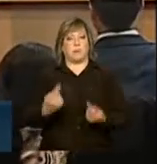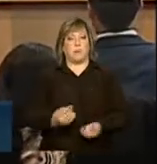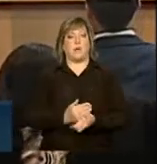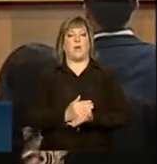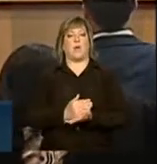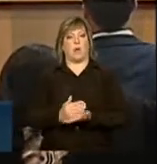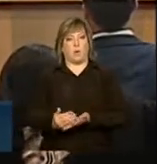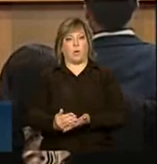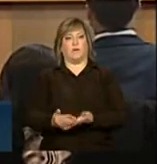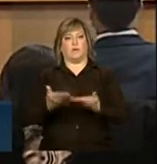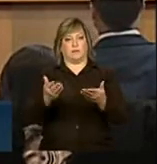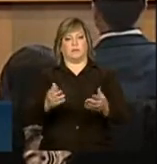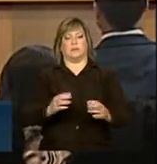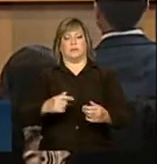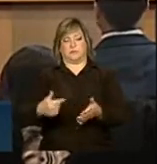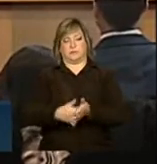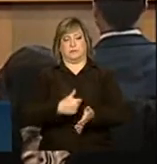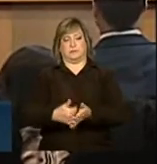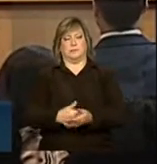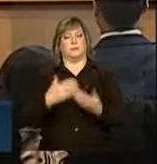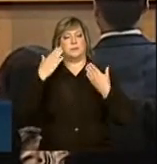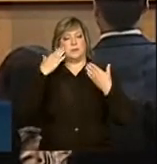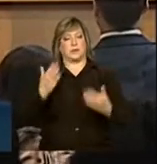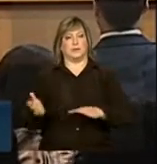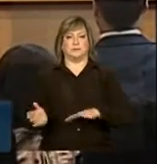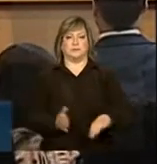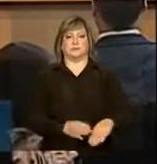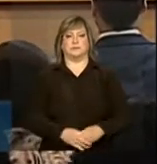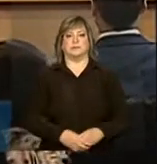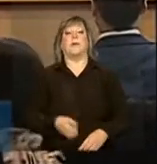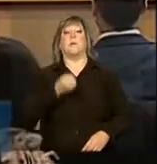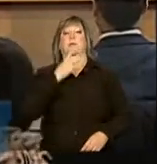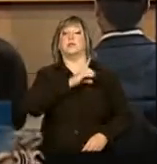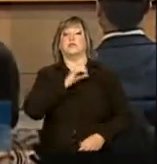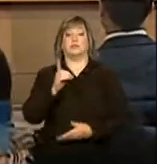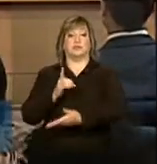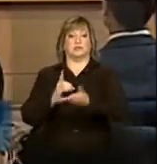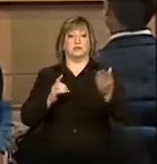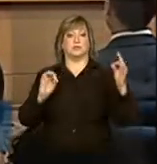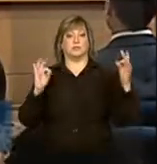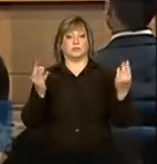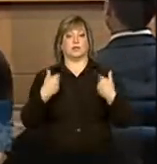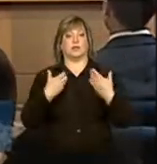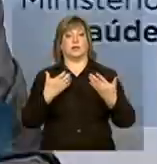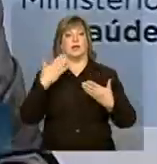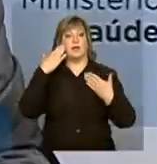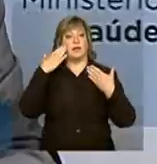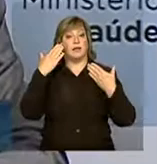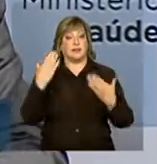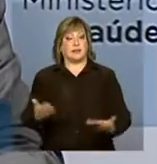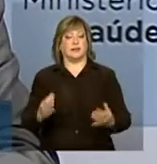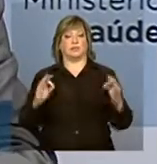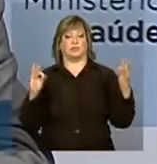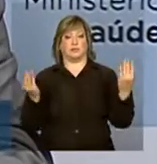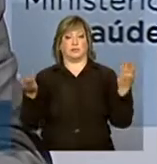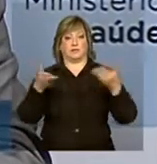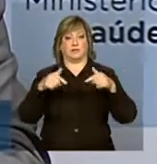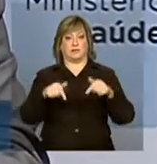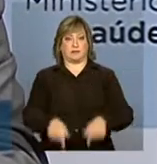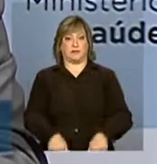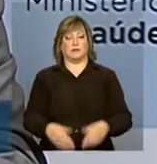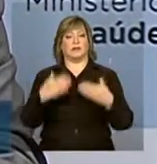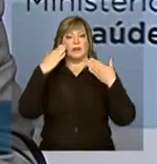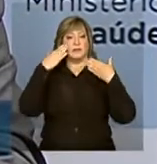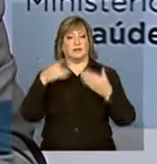passar para vocês. Obrigado. Bom dia a todos, bom dia a todas. Queria agradecer a presença aqui de todos, agradecer a presença